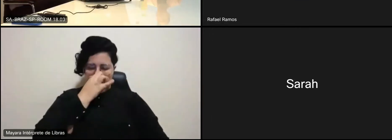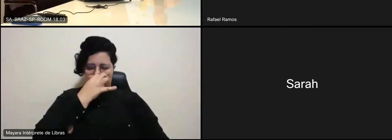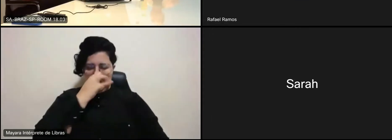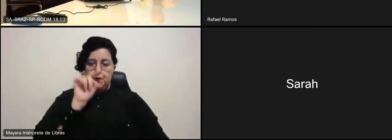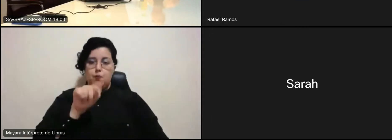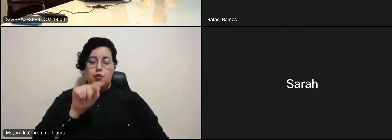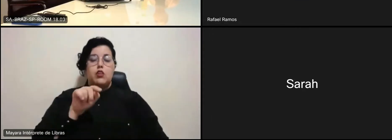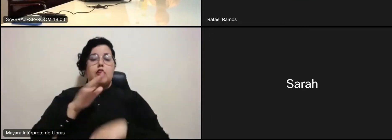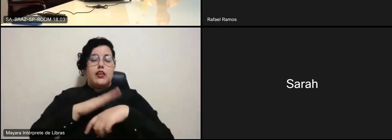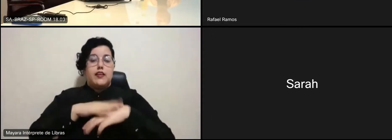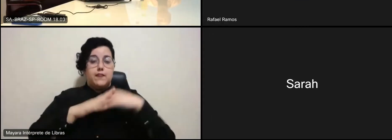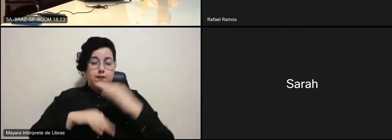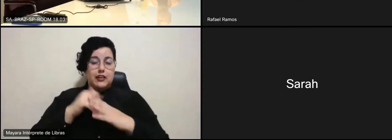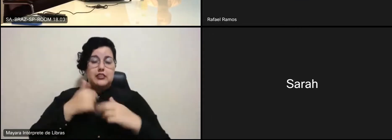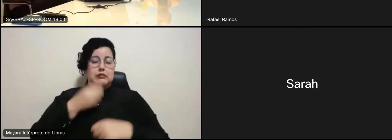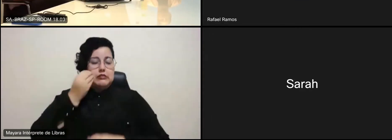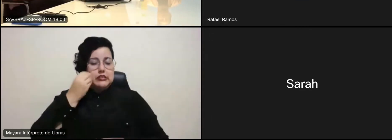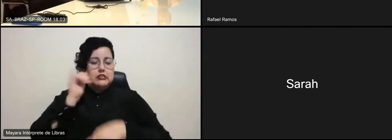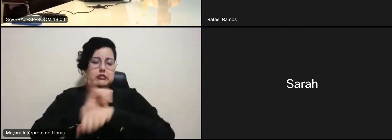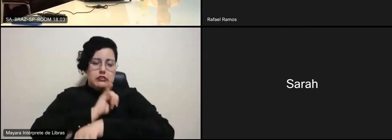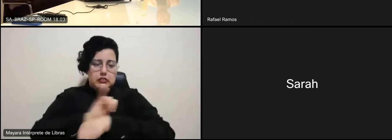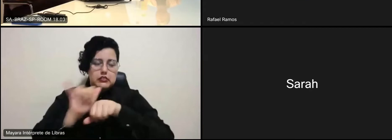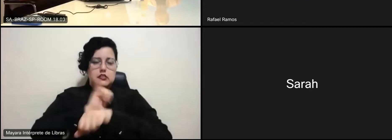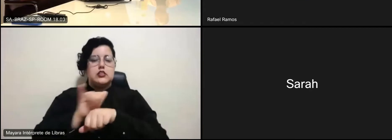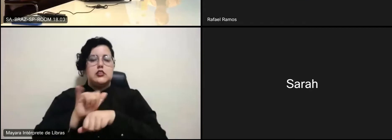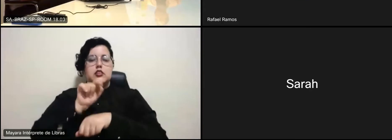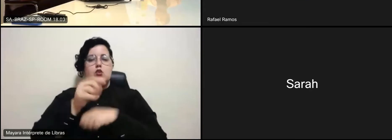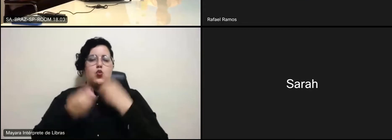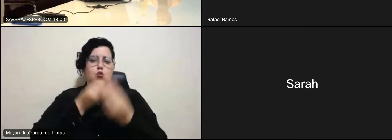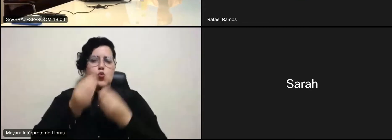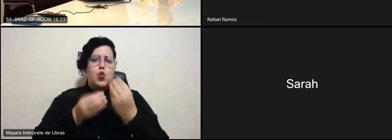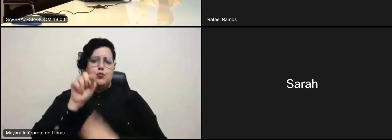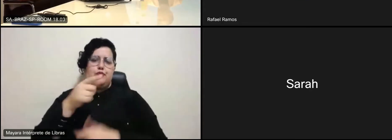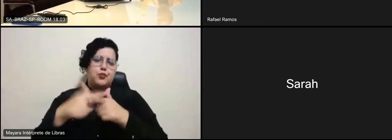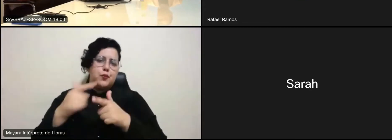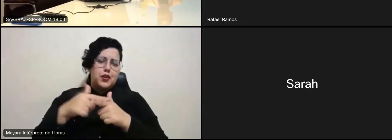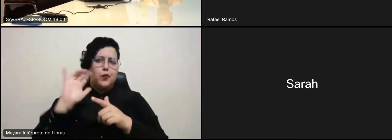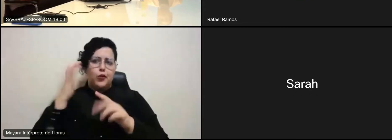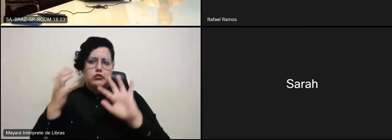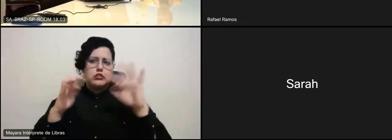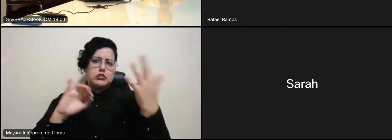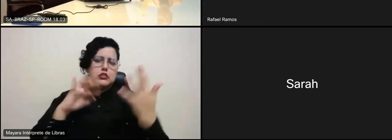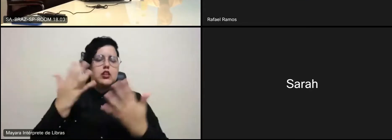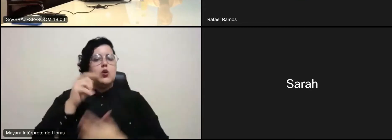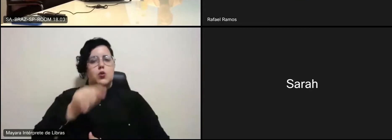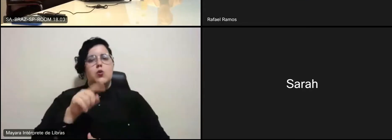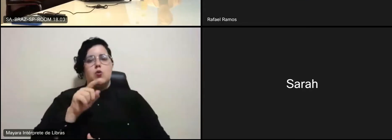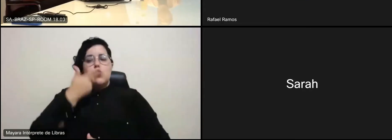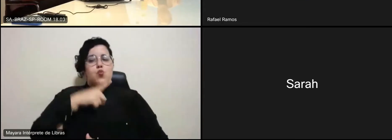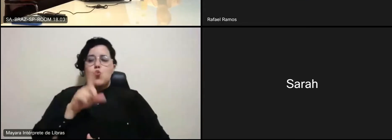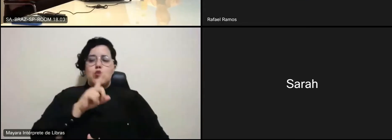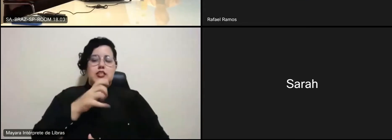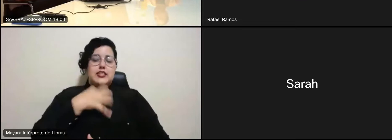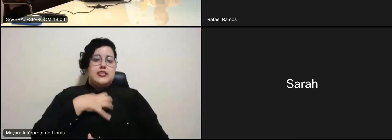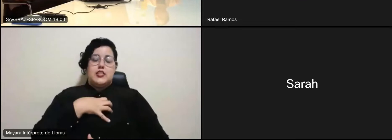você move uma energia para fugir de encontros como esse, de situações como essa, onde você não consegue se